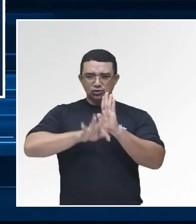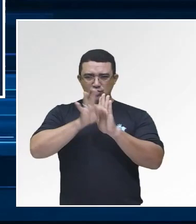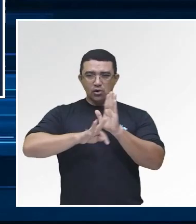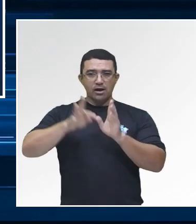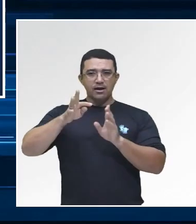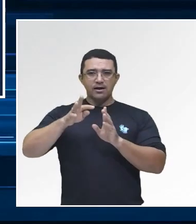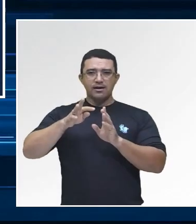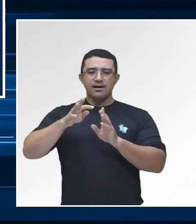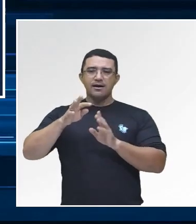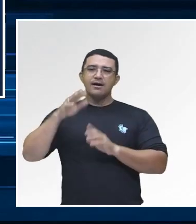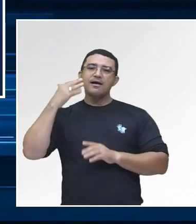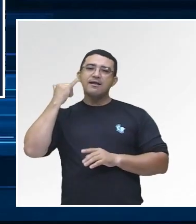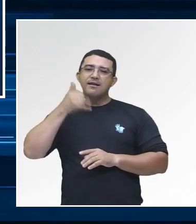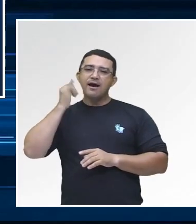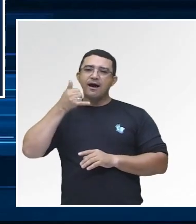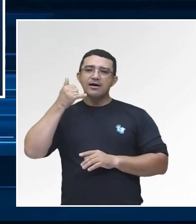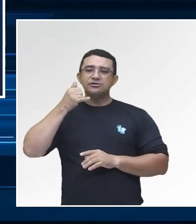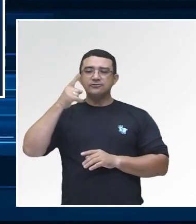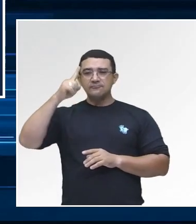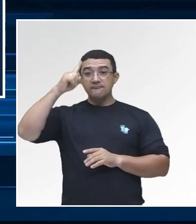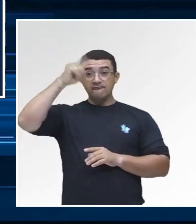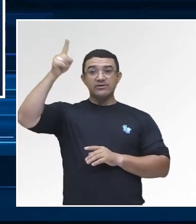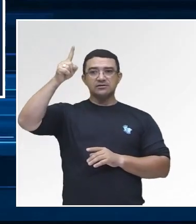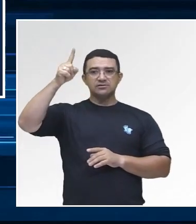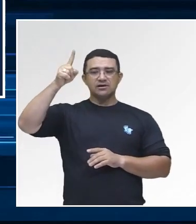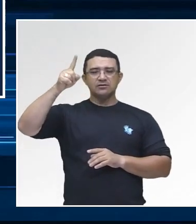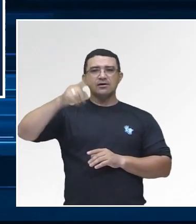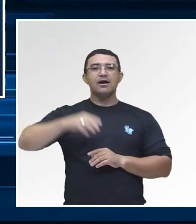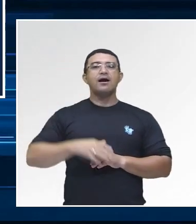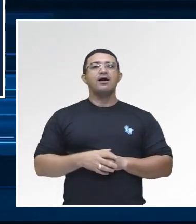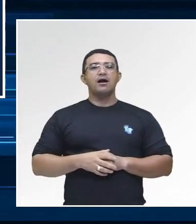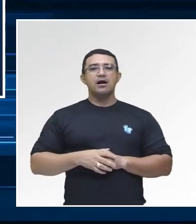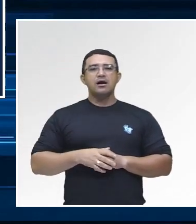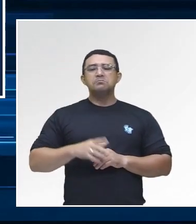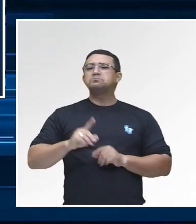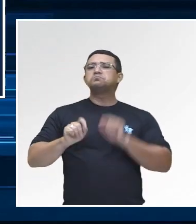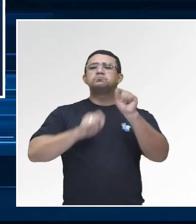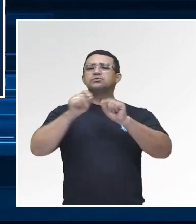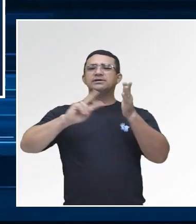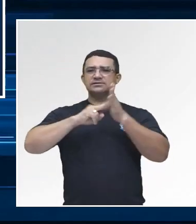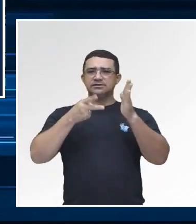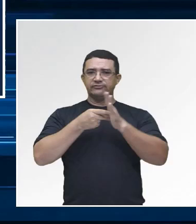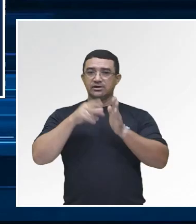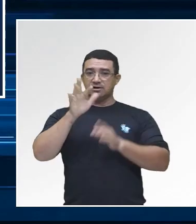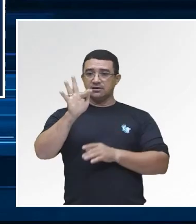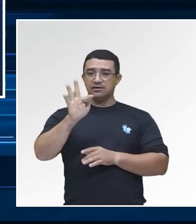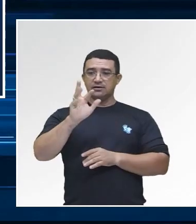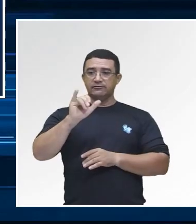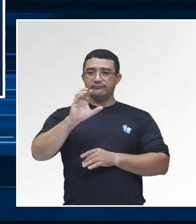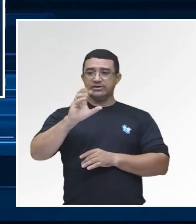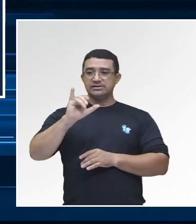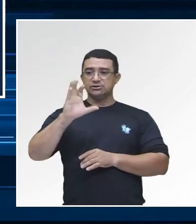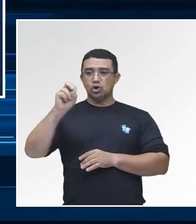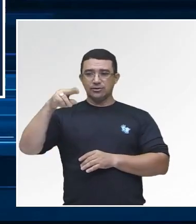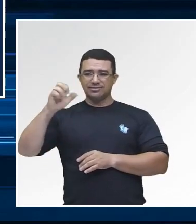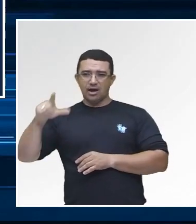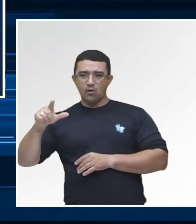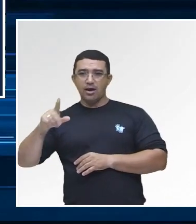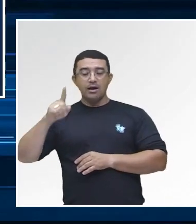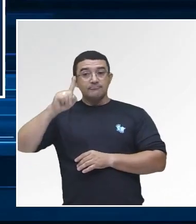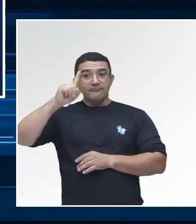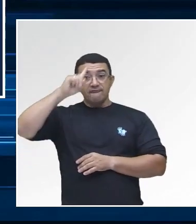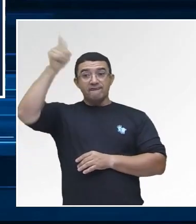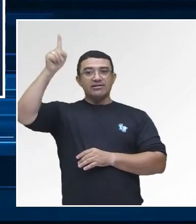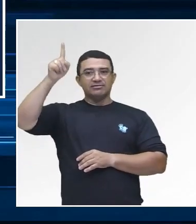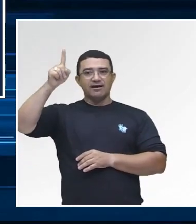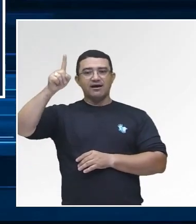é ficcional? Né? Aquilo que não é verdadeiro, é do imaginário. Então, faz parte